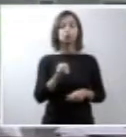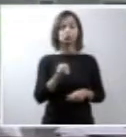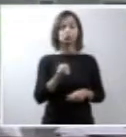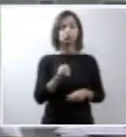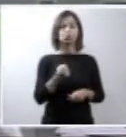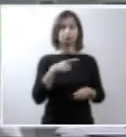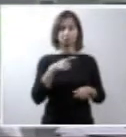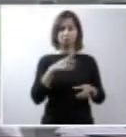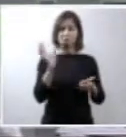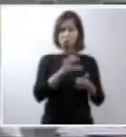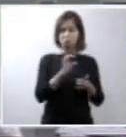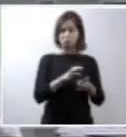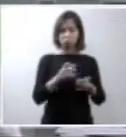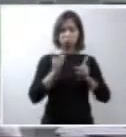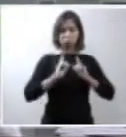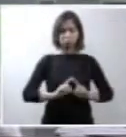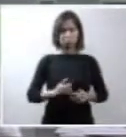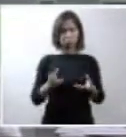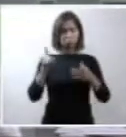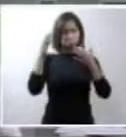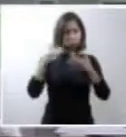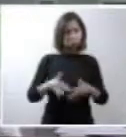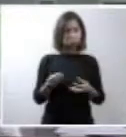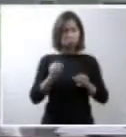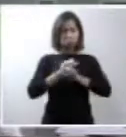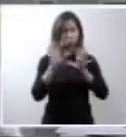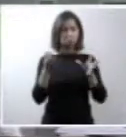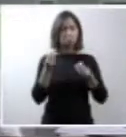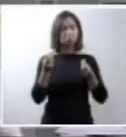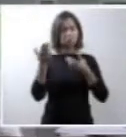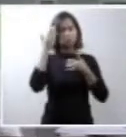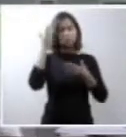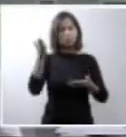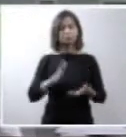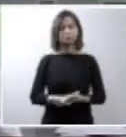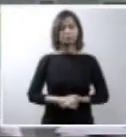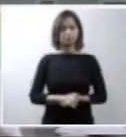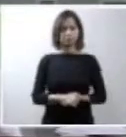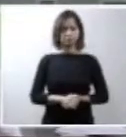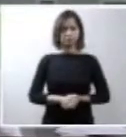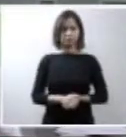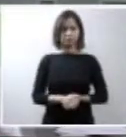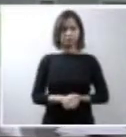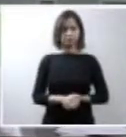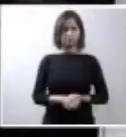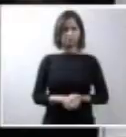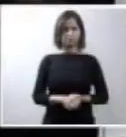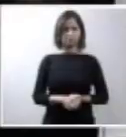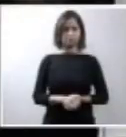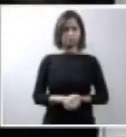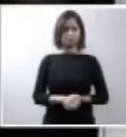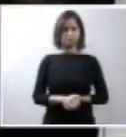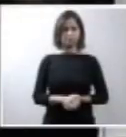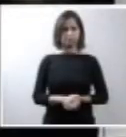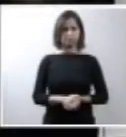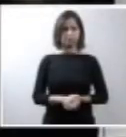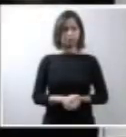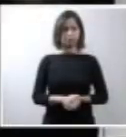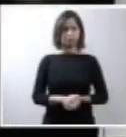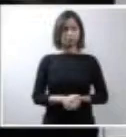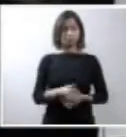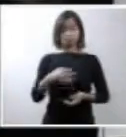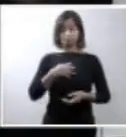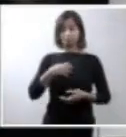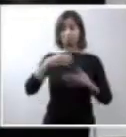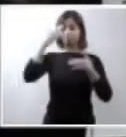organoclorados, e que, se ela puder dizer alguma coisa, eu agradeceria. Eu também agradeço muito, me sinto muito